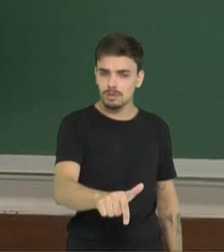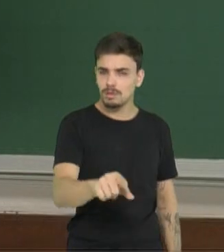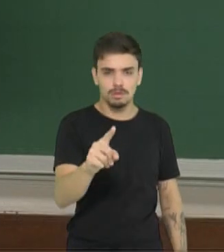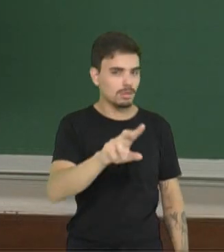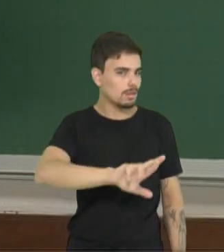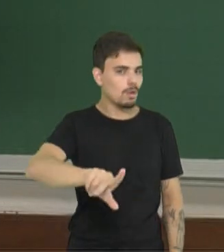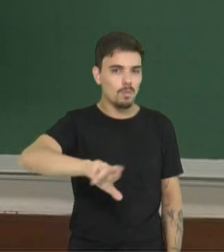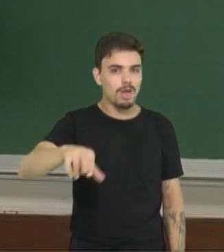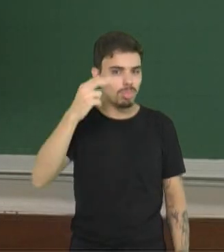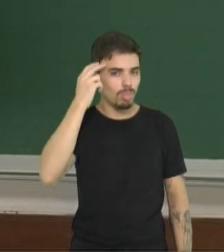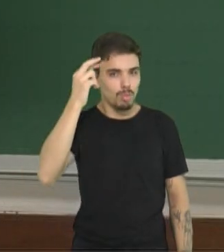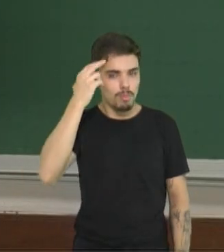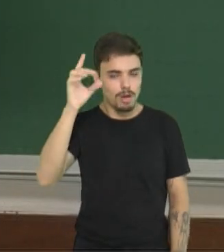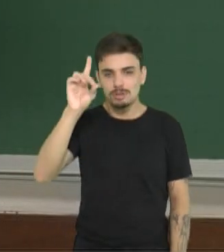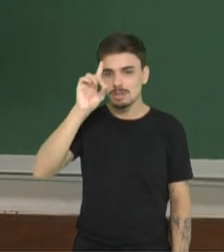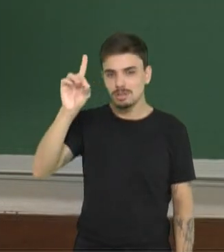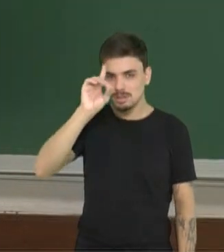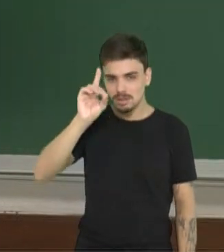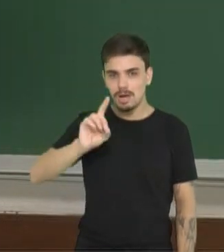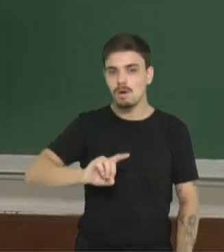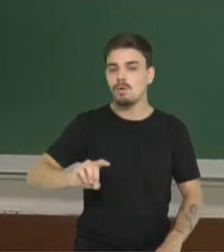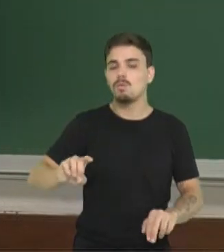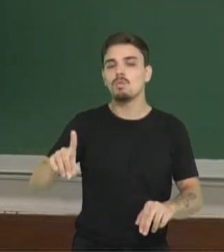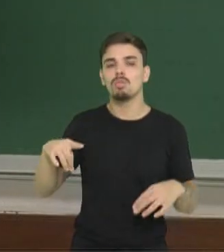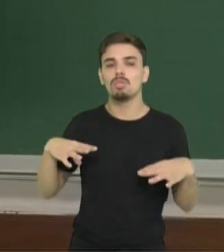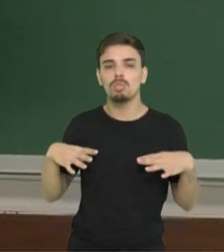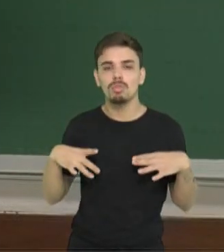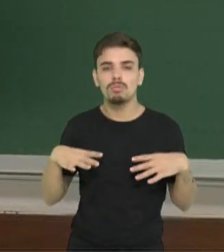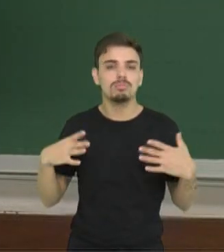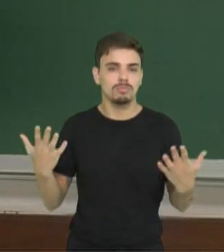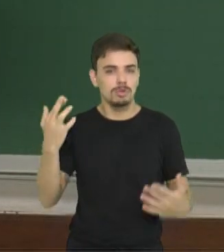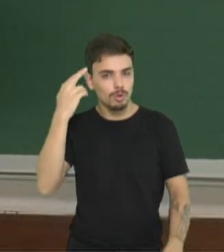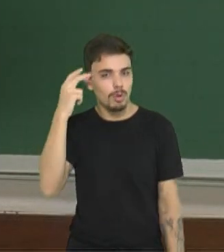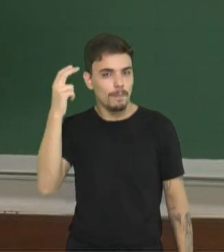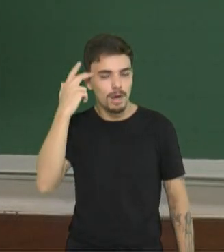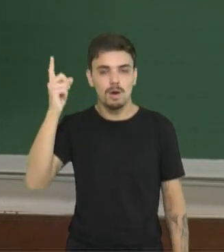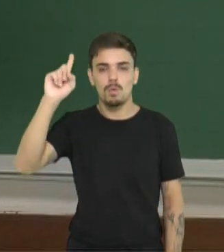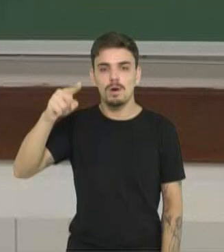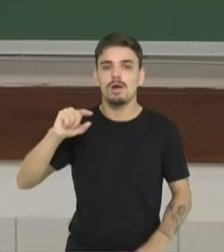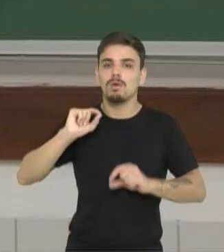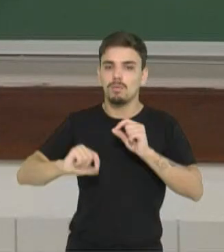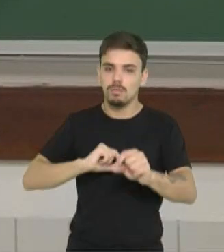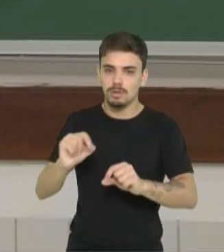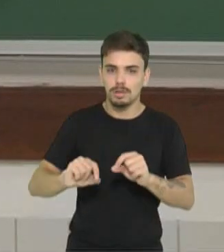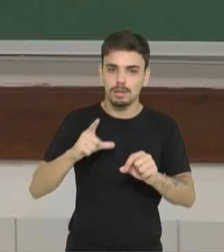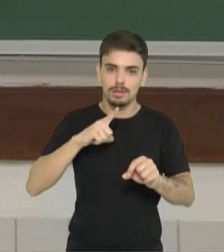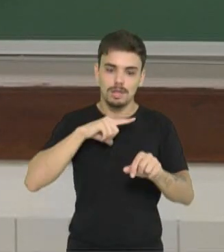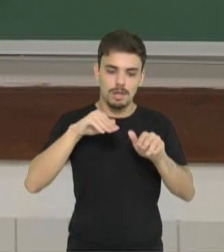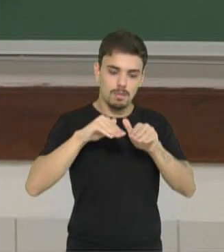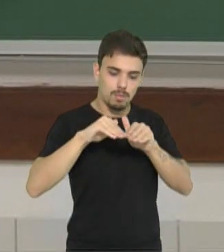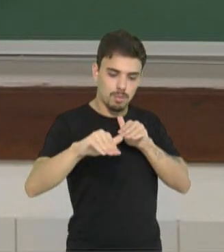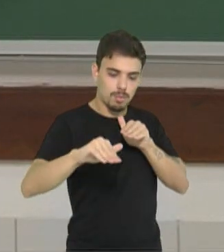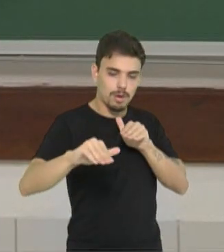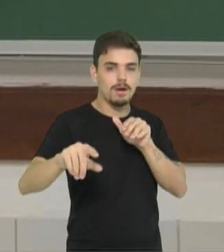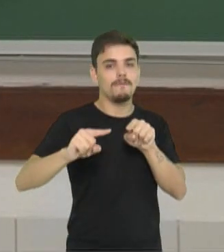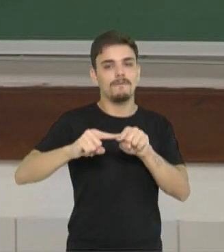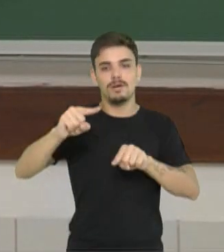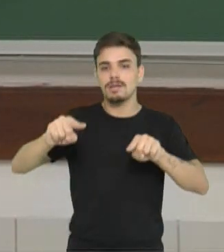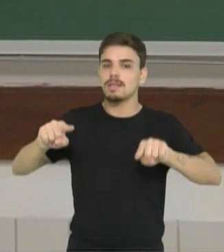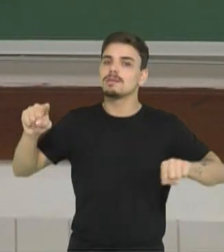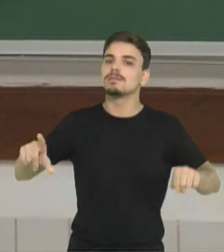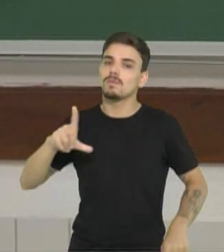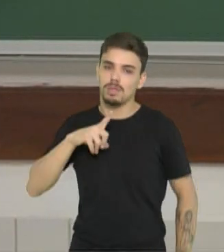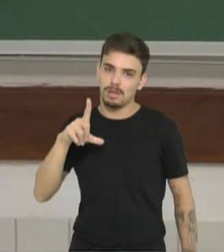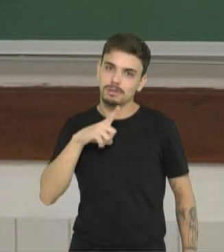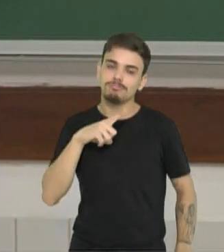no nosso dia a dia, né? O mais comum é o movimento em que há alteração de velocidade, tá? Então, o